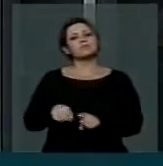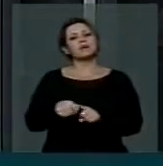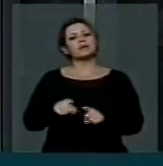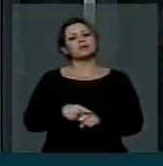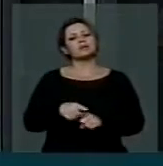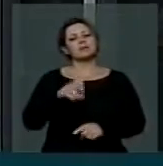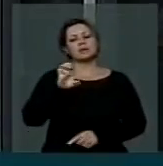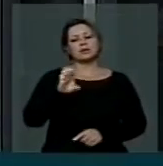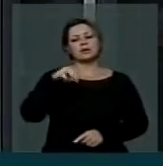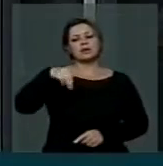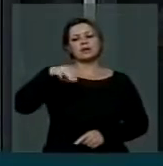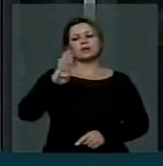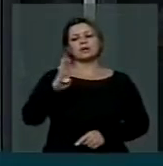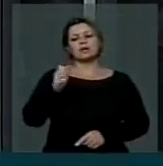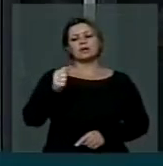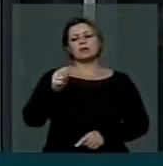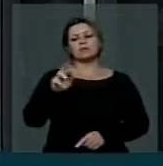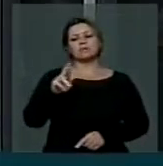de embargos,